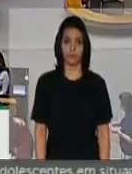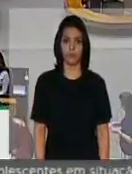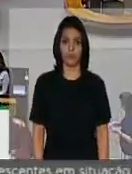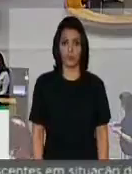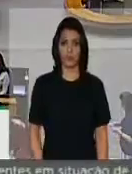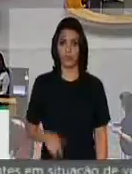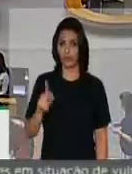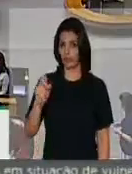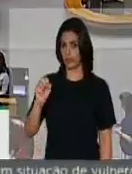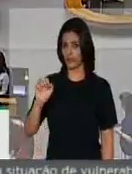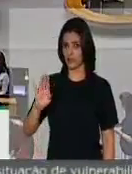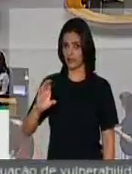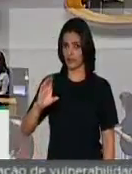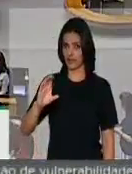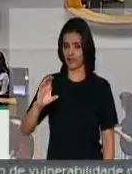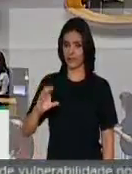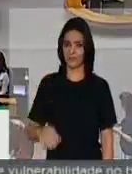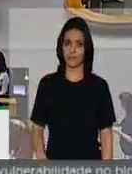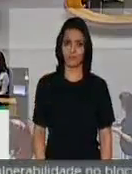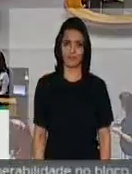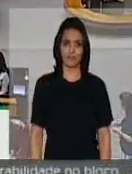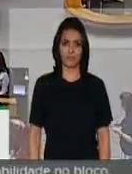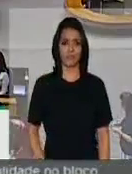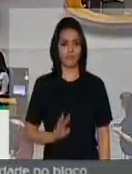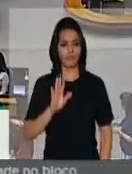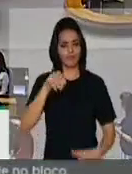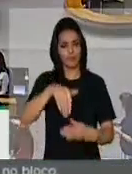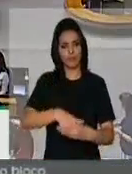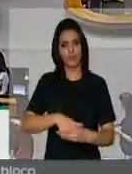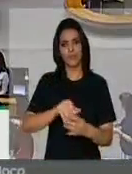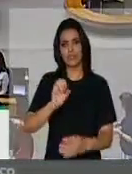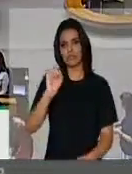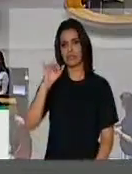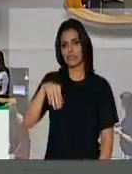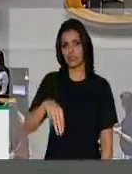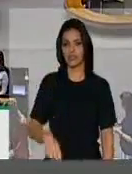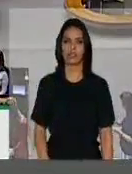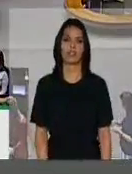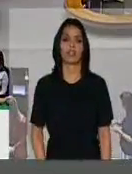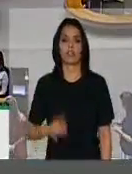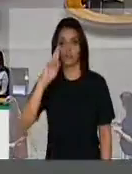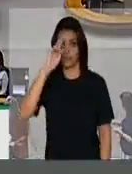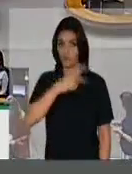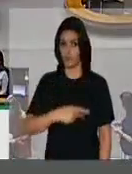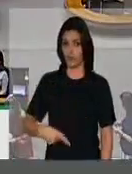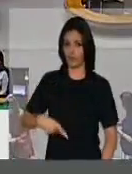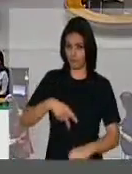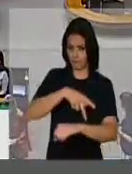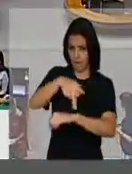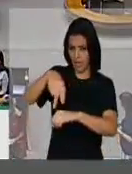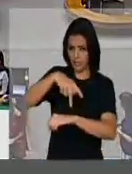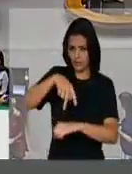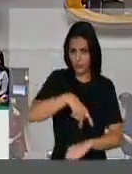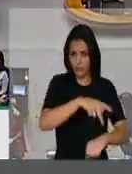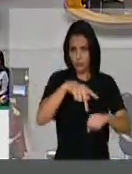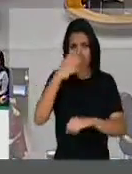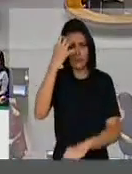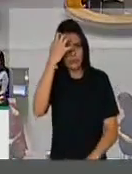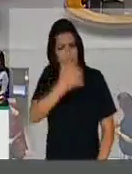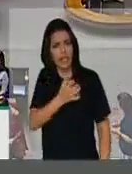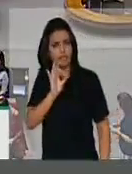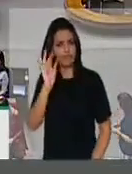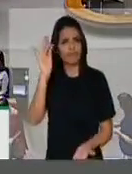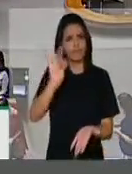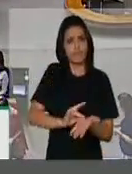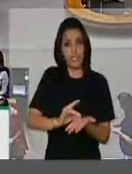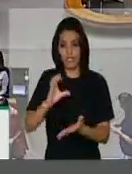PSDB. PSC. PSC encaminha o voto sim, presidente. PSDB. Senhor presidente, nos países sérios, os crimes